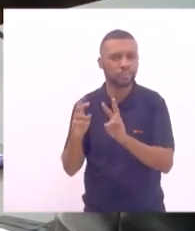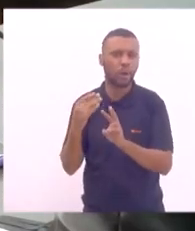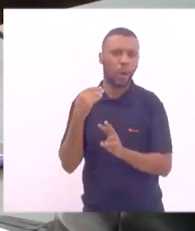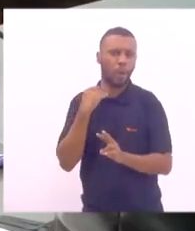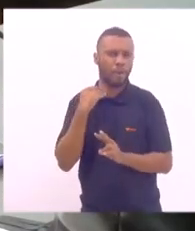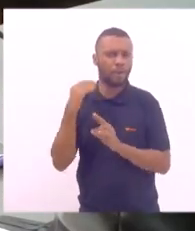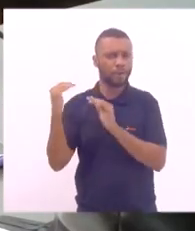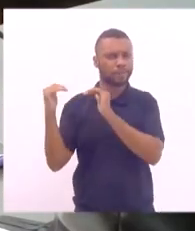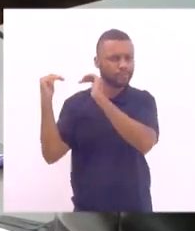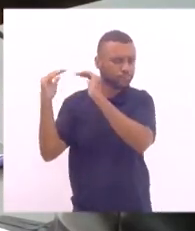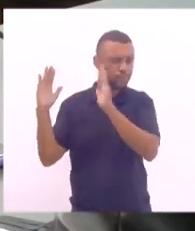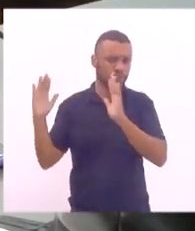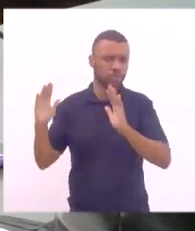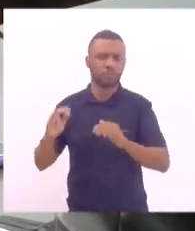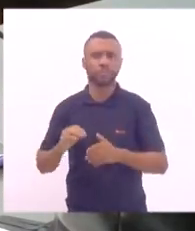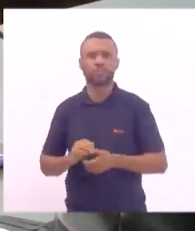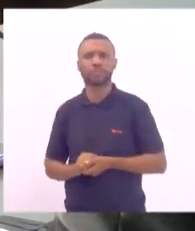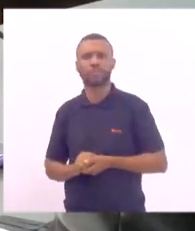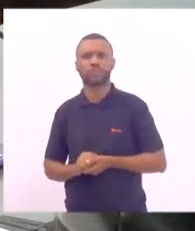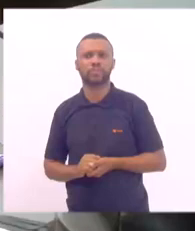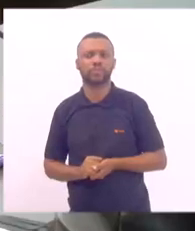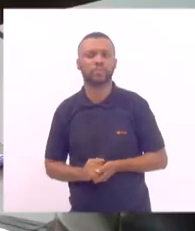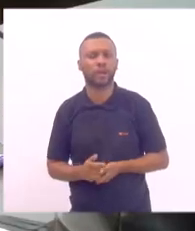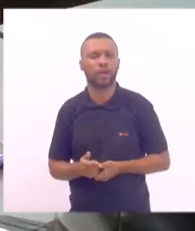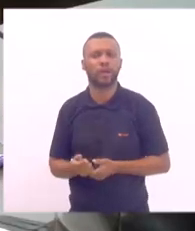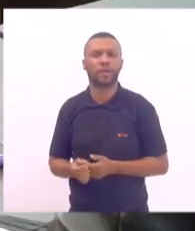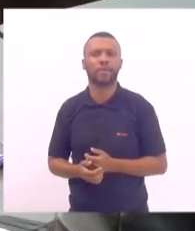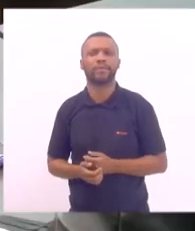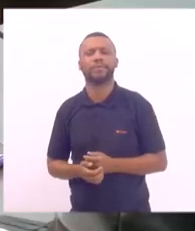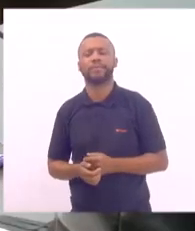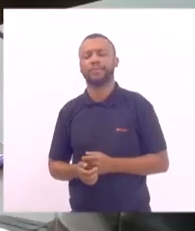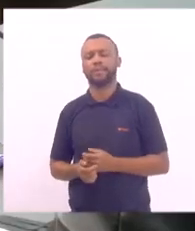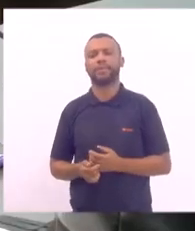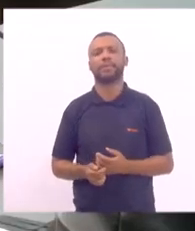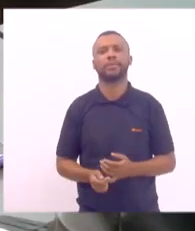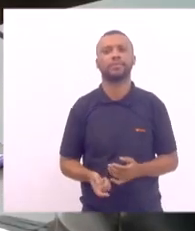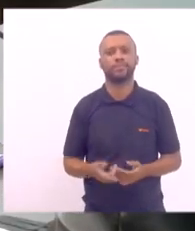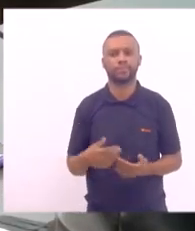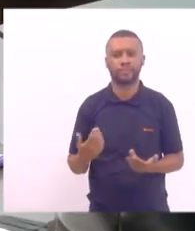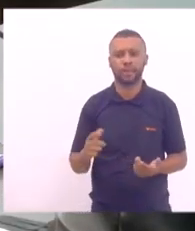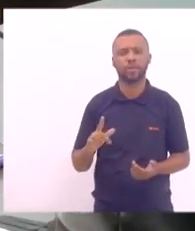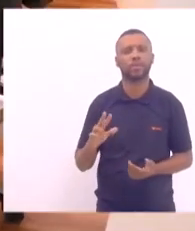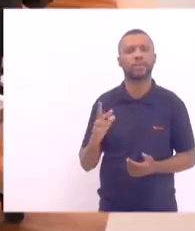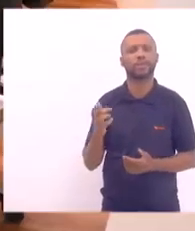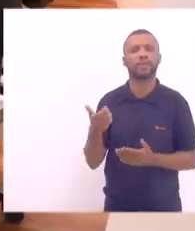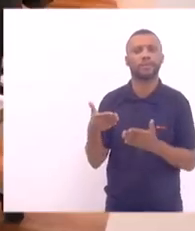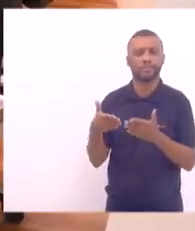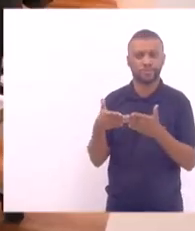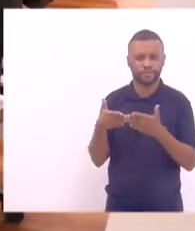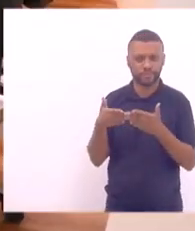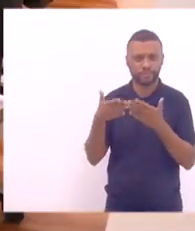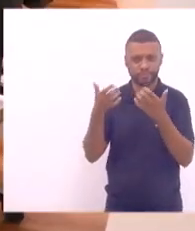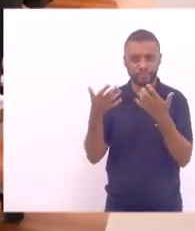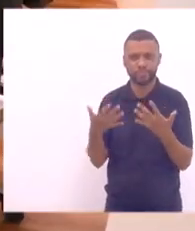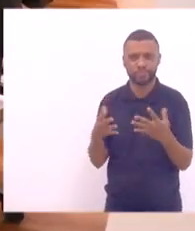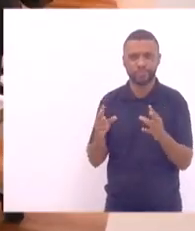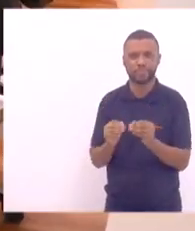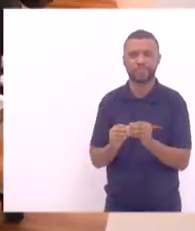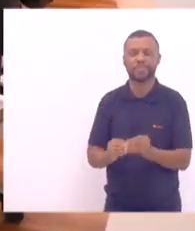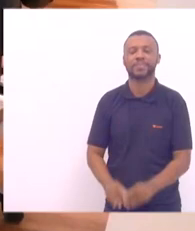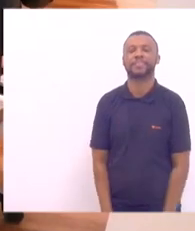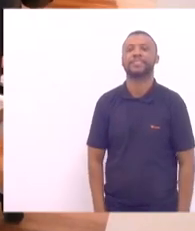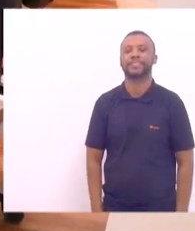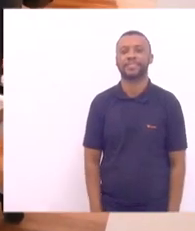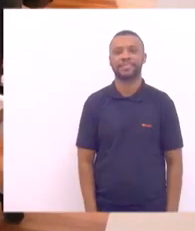banqueiros, deputado André Siriano, presidente. É os banqueiros que querem impor a sua força. Eu não tenho problema nenhum, Lucinha, não tem problema nenhum. Mas deixa eu